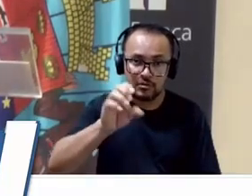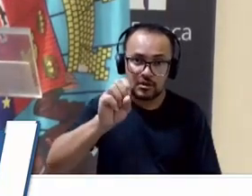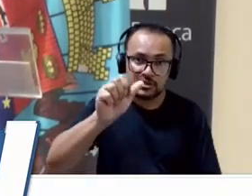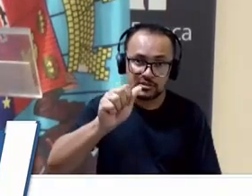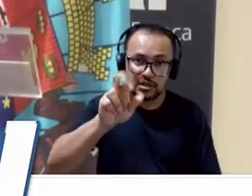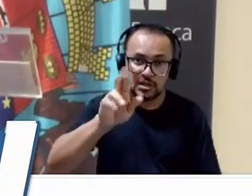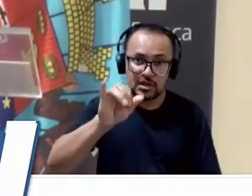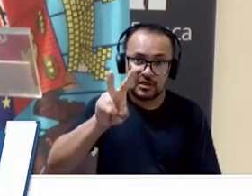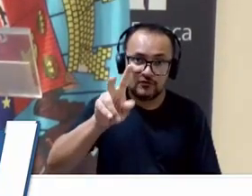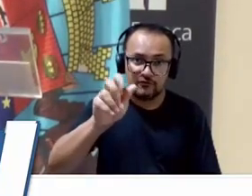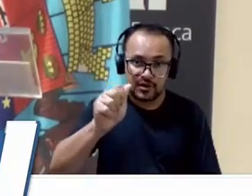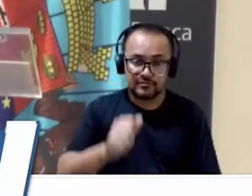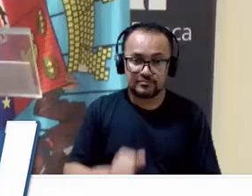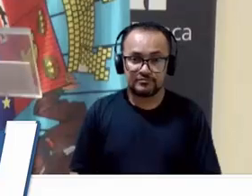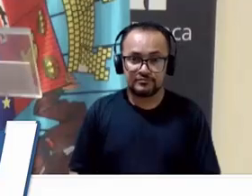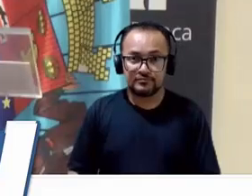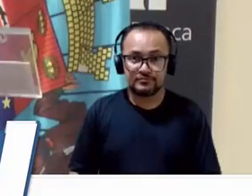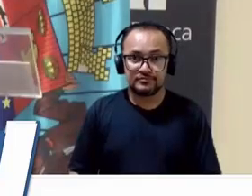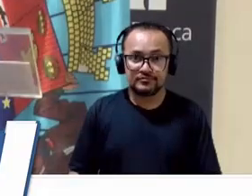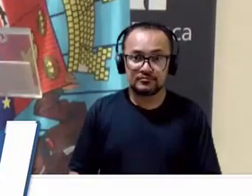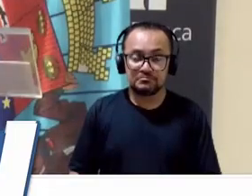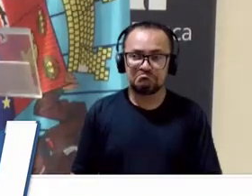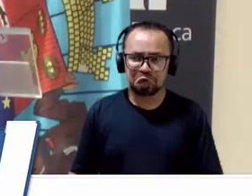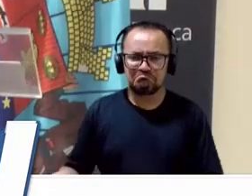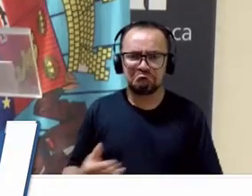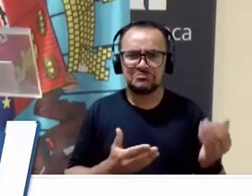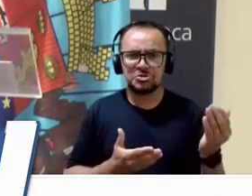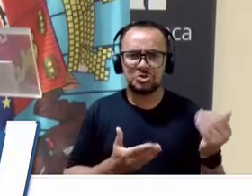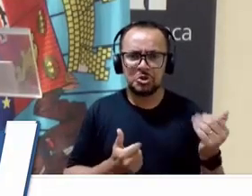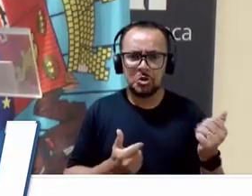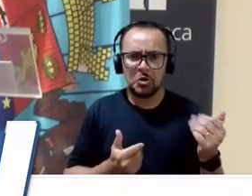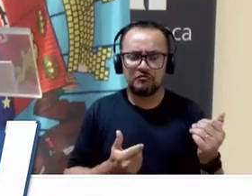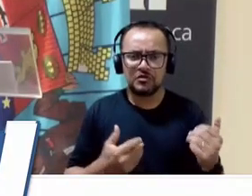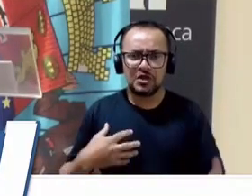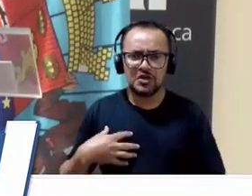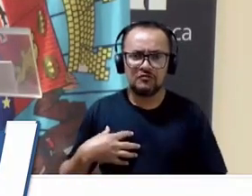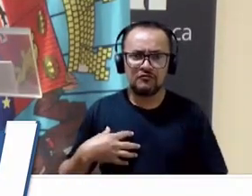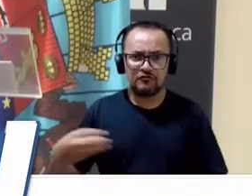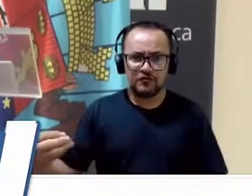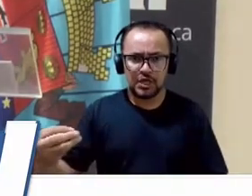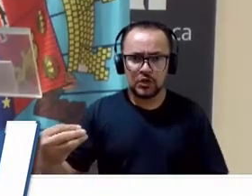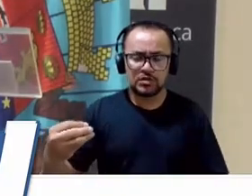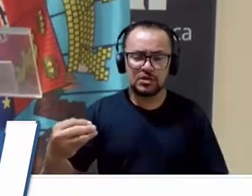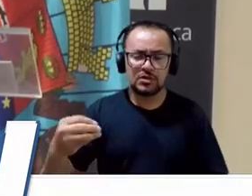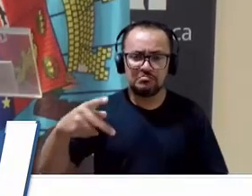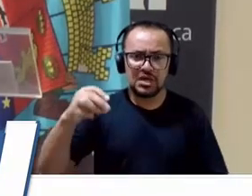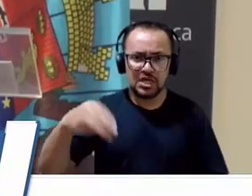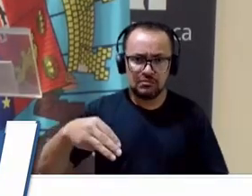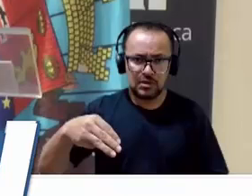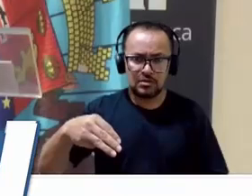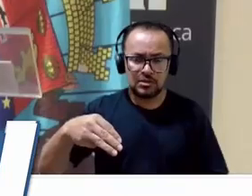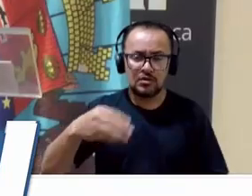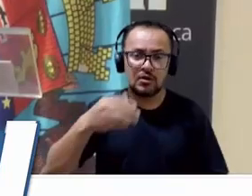Saraiva rapaz novo engajado filho de policial civil a a mãe dele